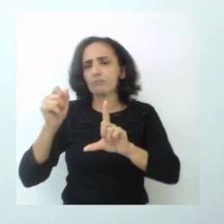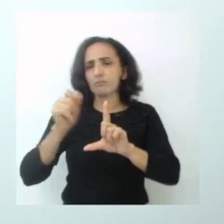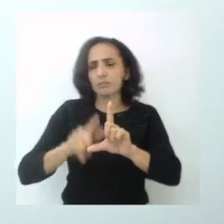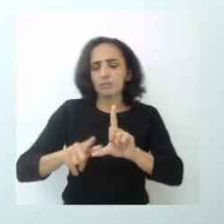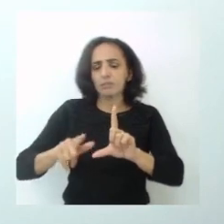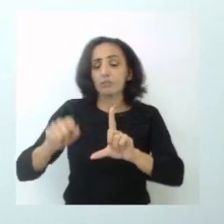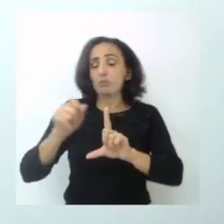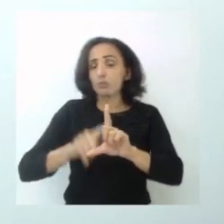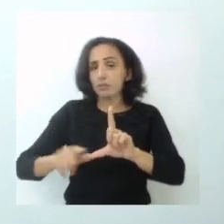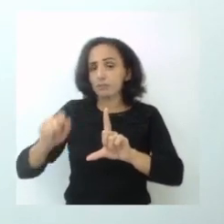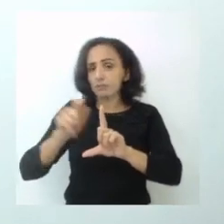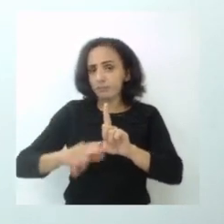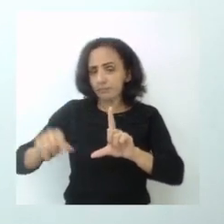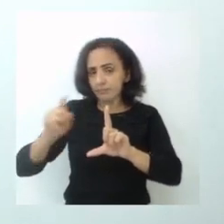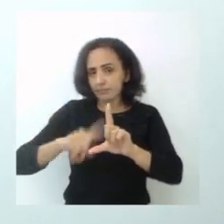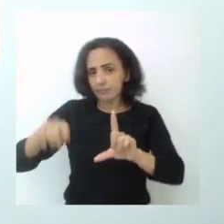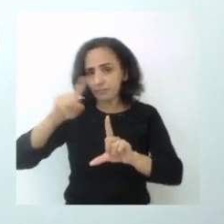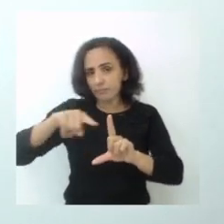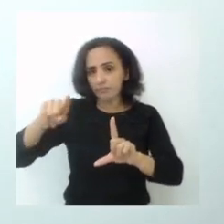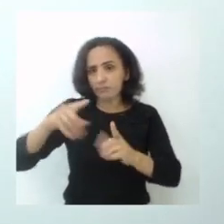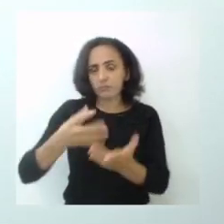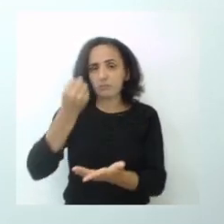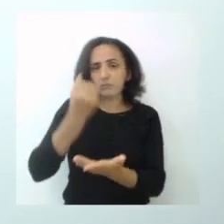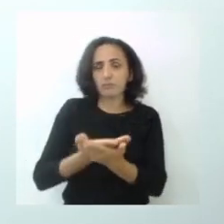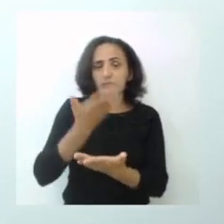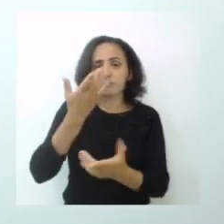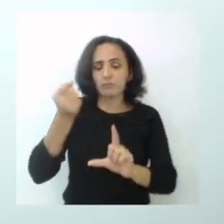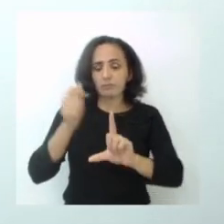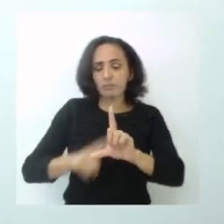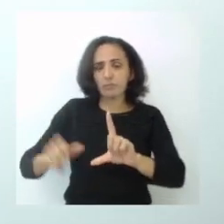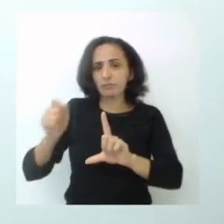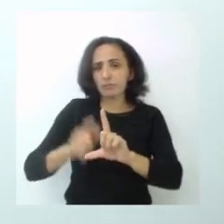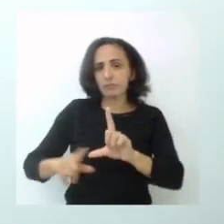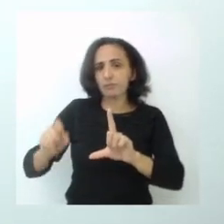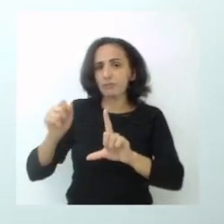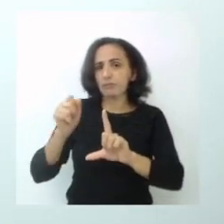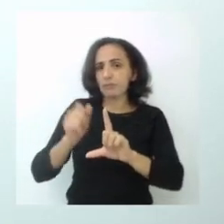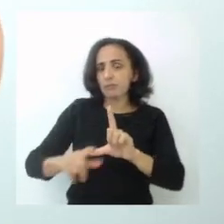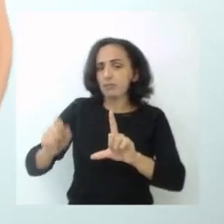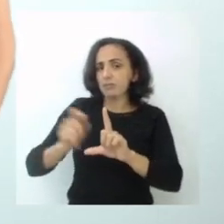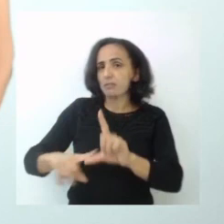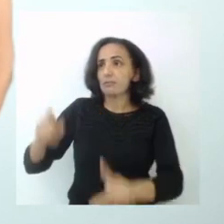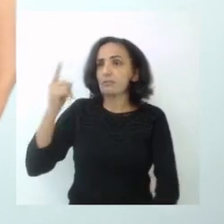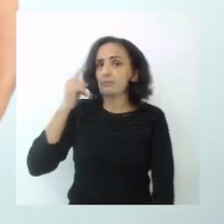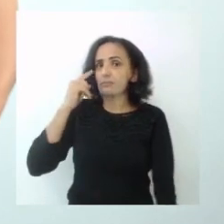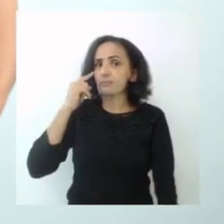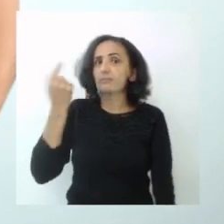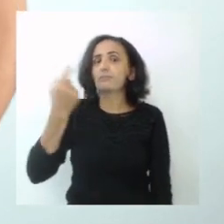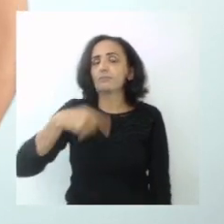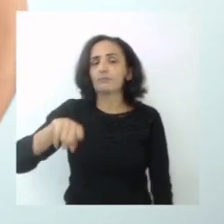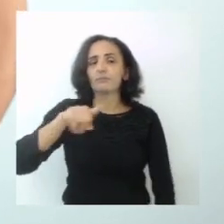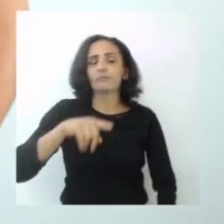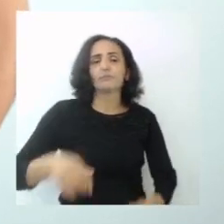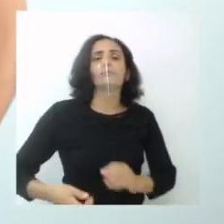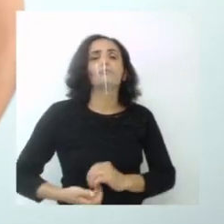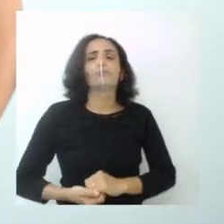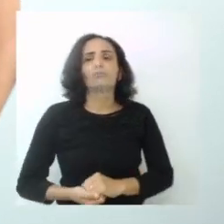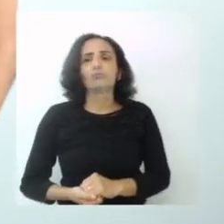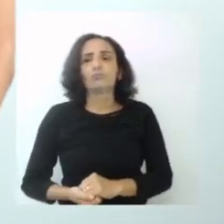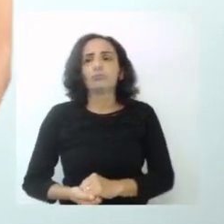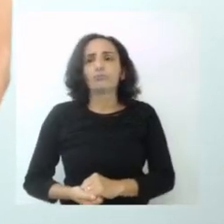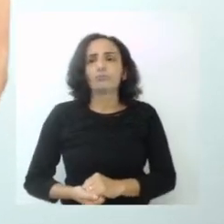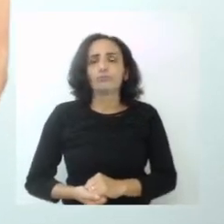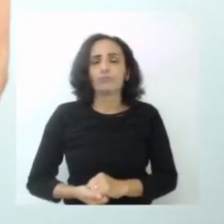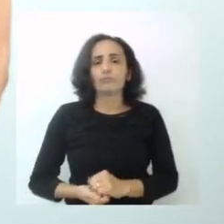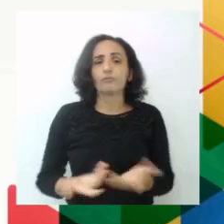o QR Code para você baixar. Então aponta aí, tá aqui, aponta a câmerazinha e vai direto para lá, certo? Então